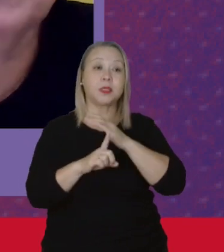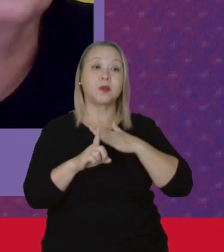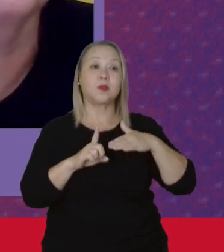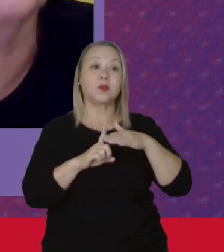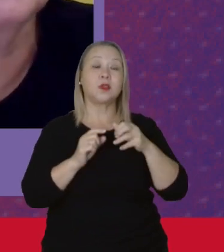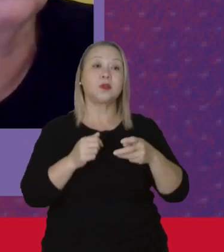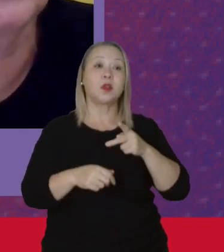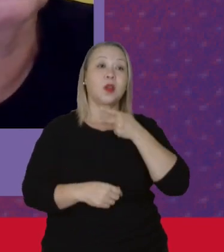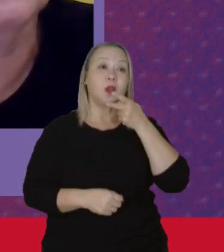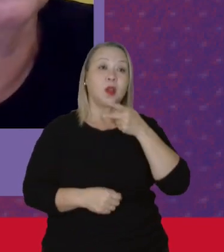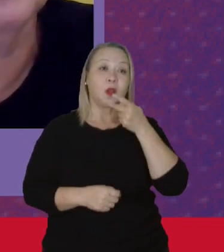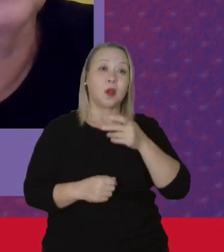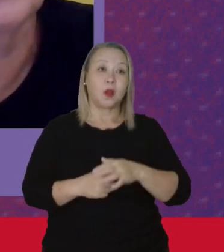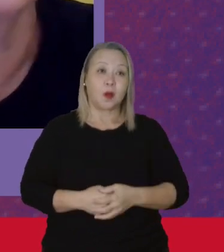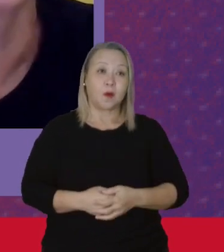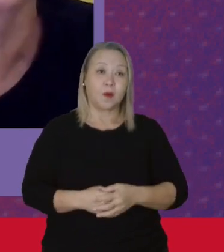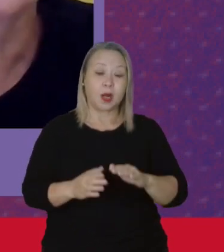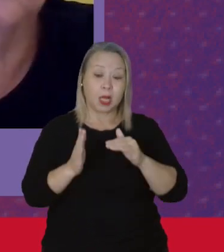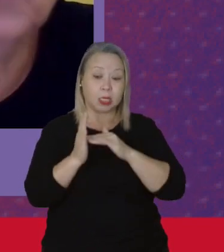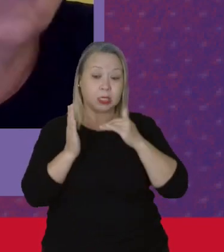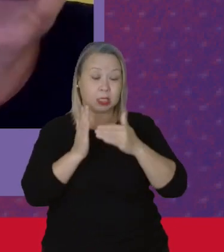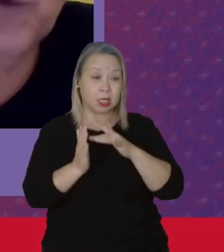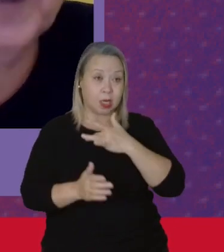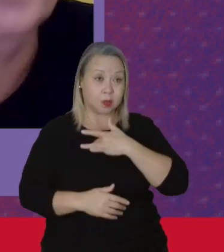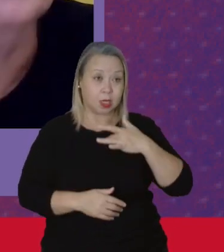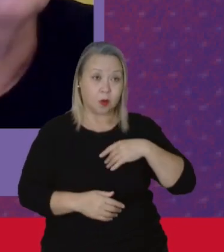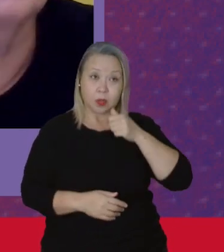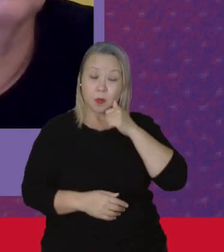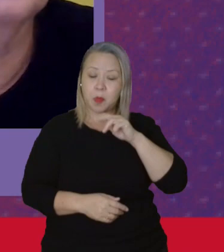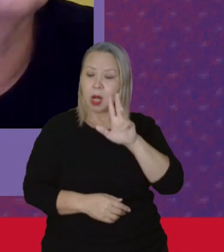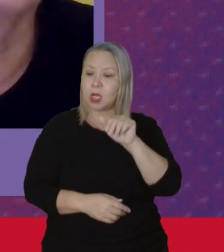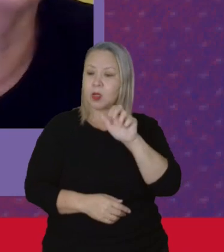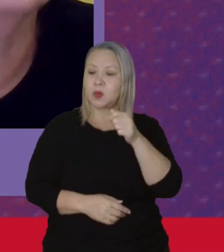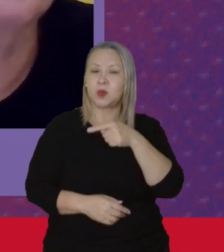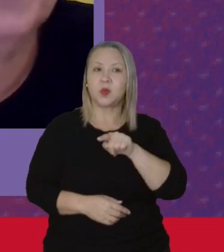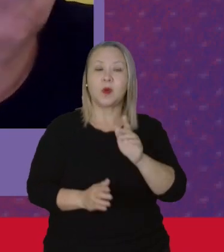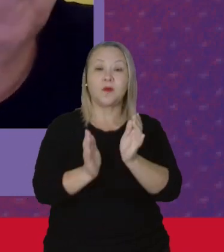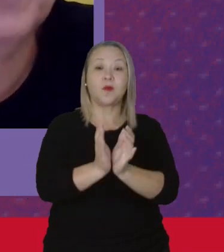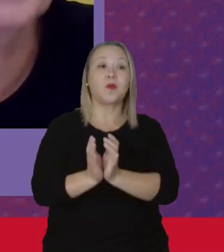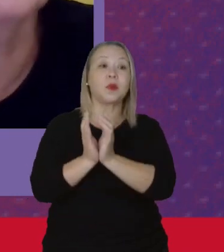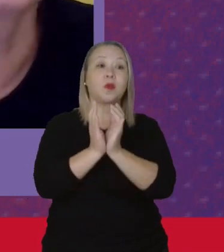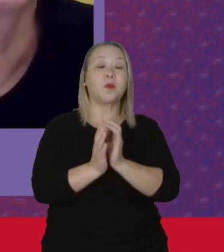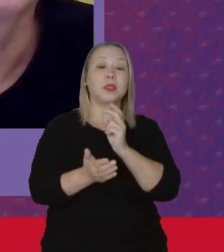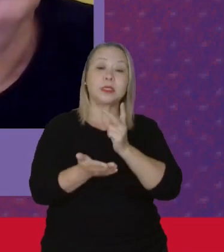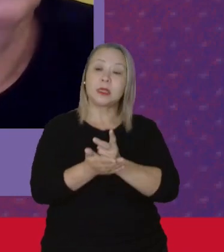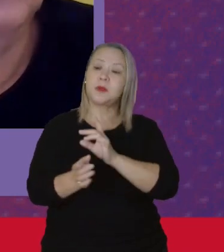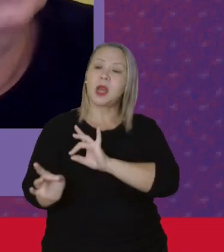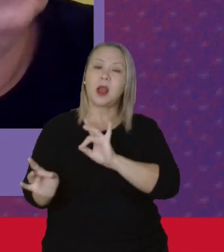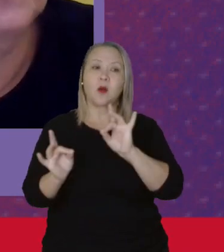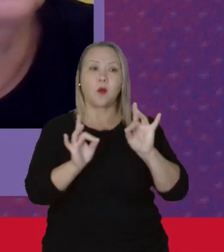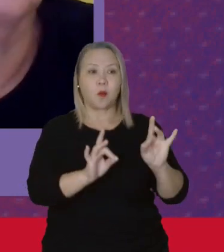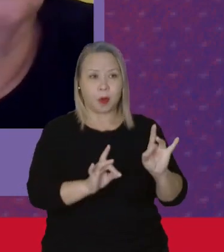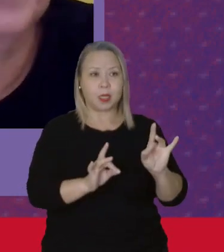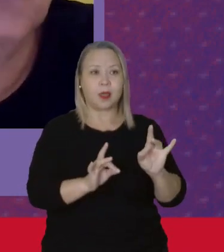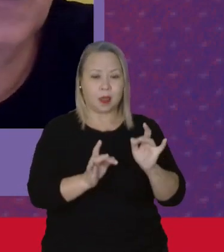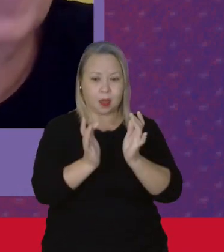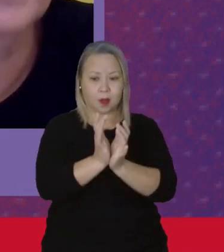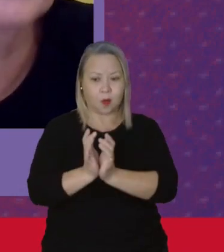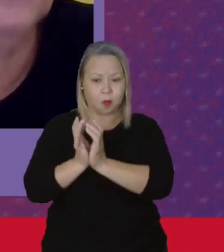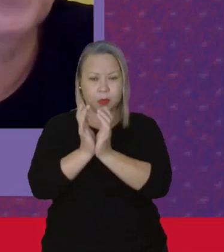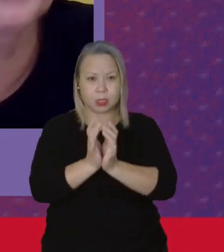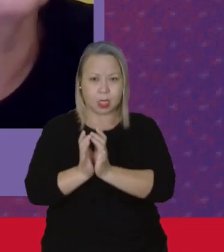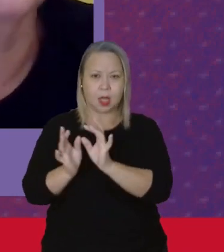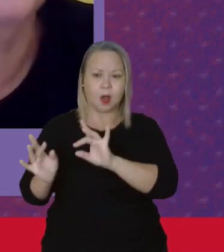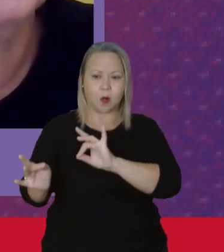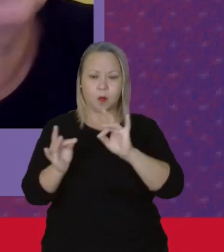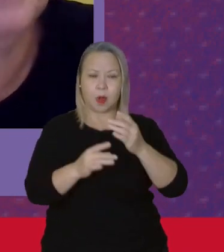aqui a Comissão Intersetorial de Saúde da Mulher, eu nunca fui da comissão, mas sempre acompanhei a comissão e acompanhei